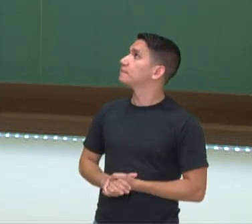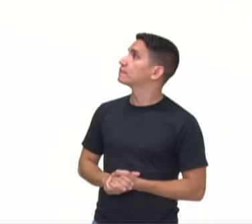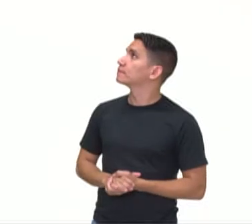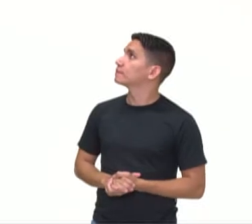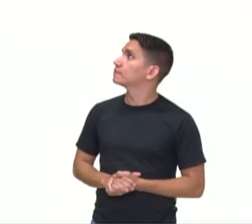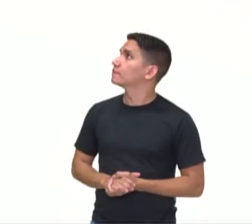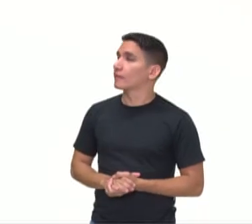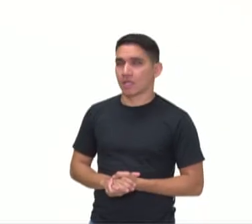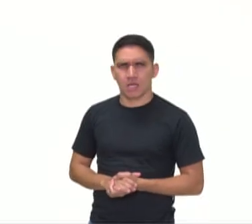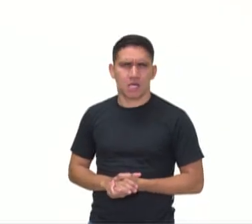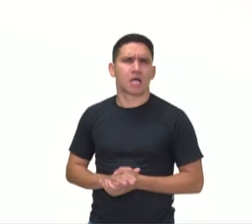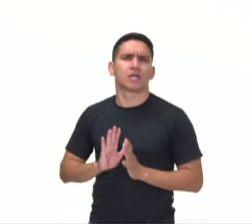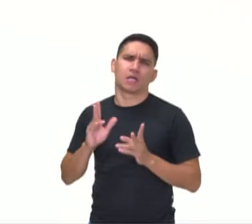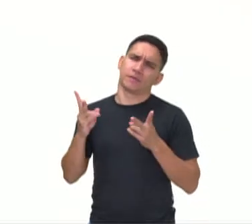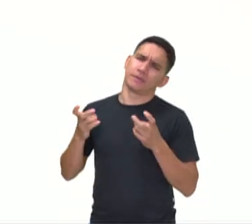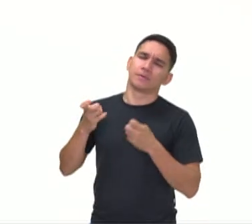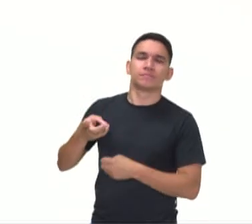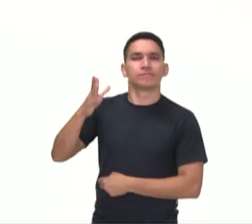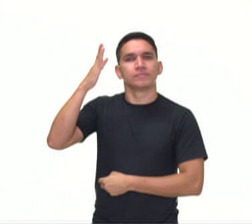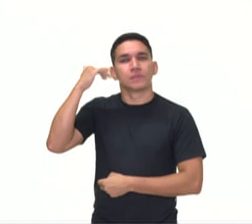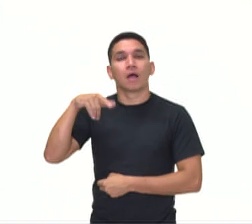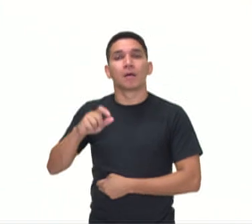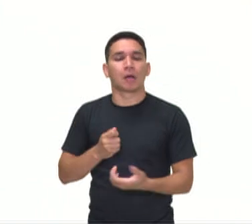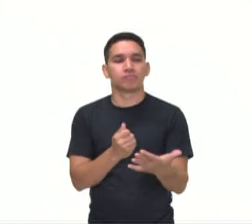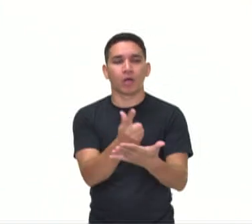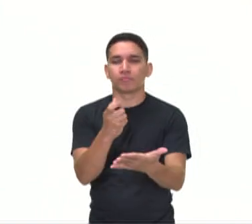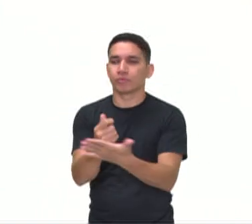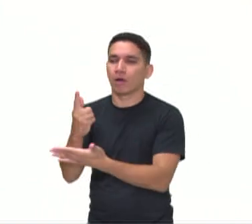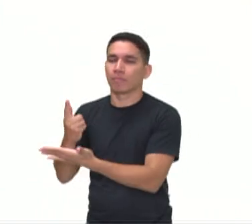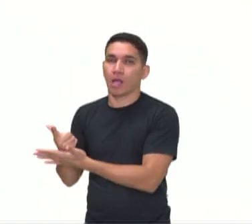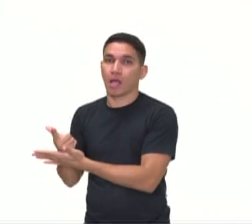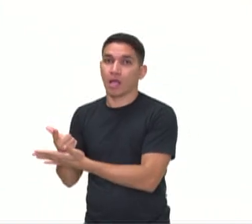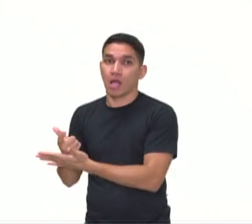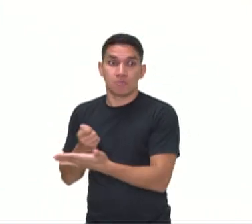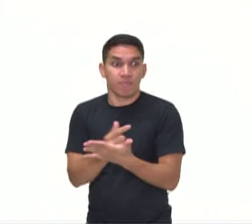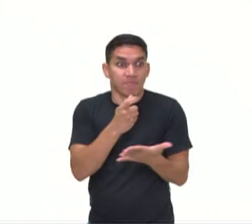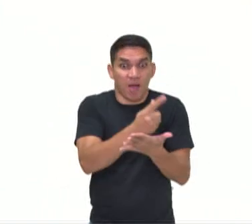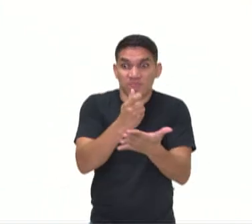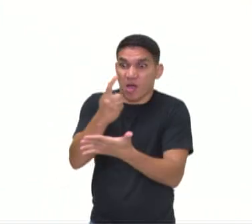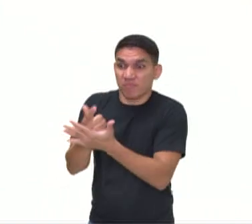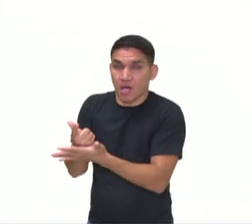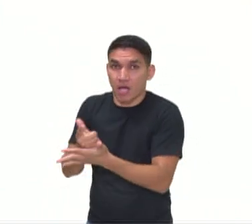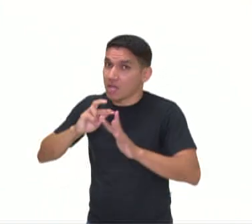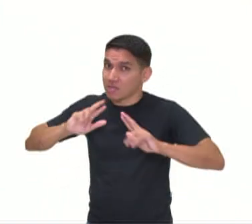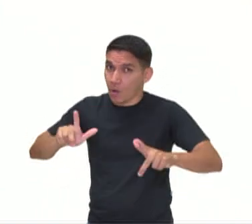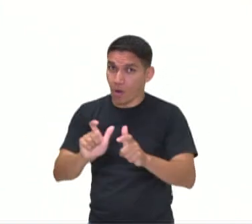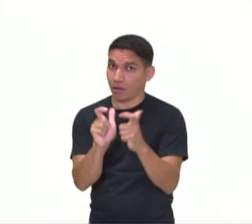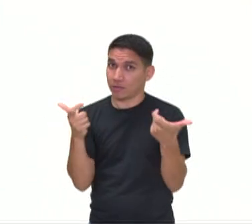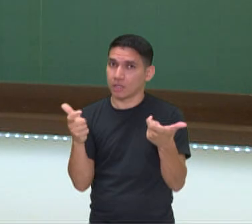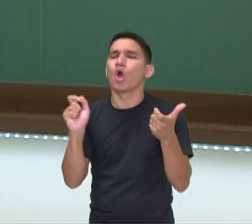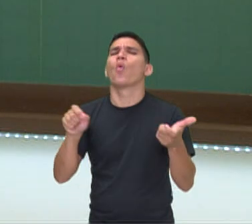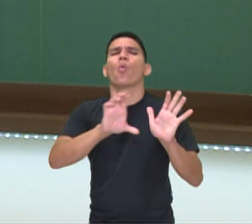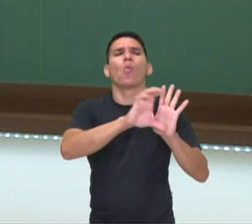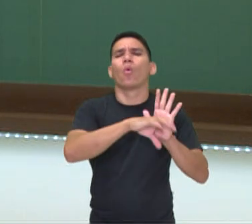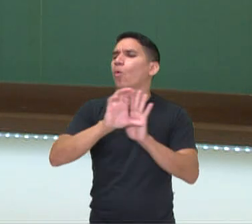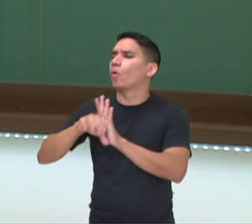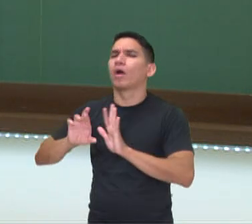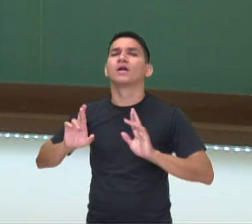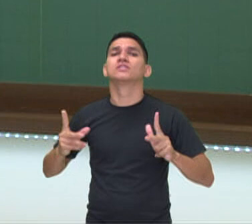ó. Sabendo que o consumo e consumismo não são sinônimos, defina esses dois conceitos. Sabendo